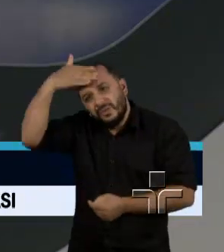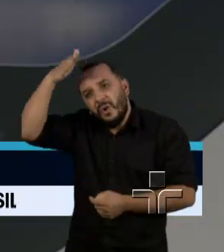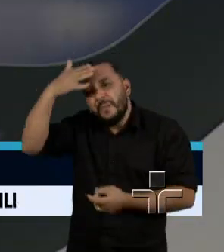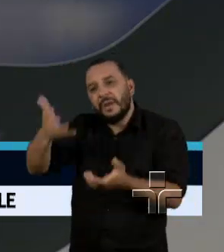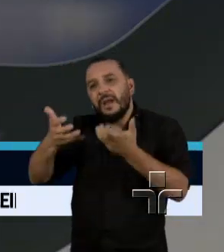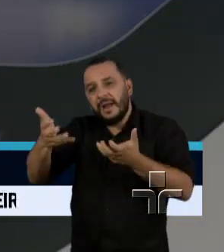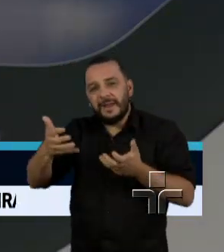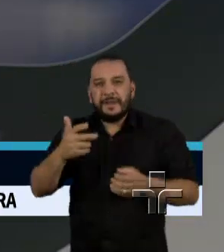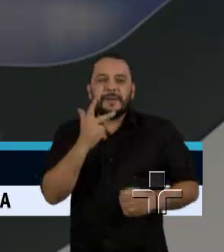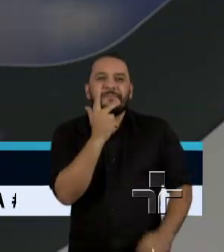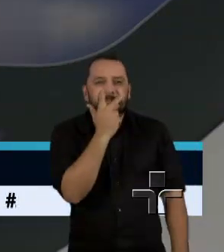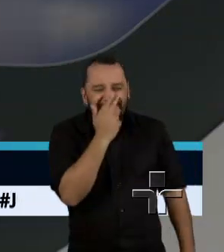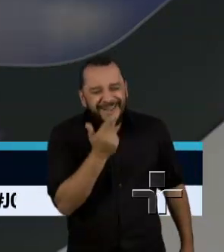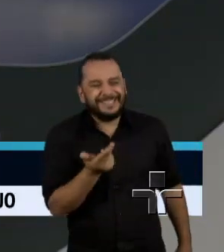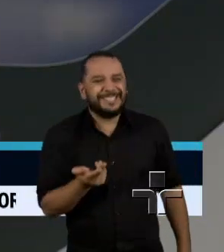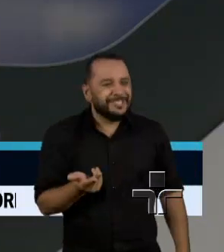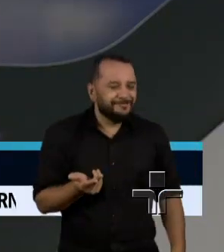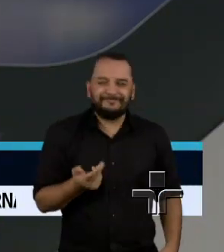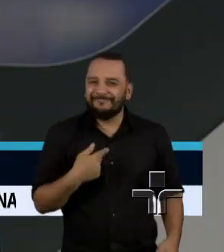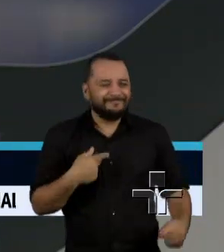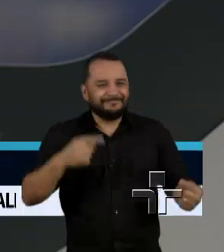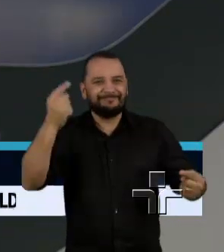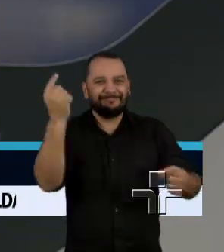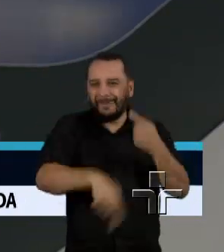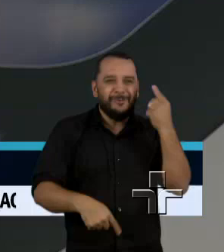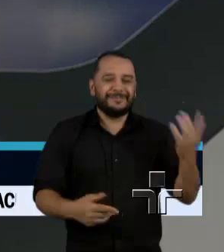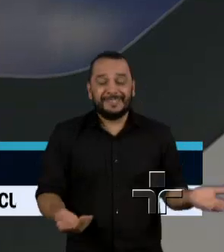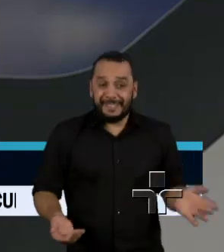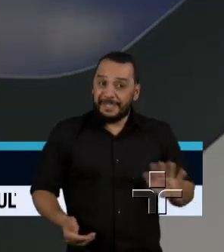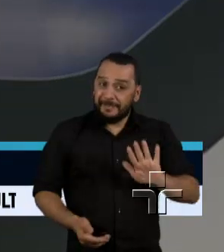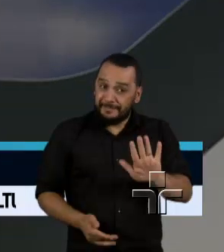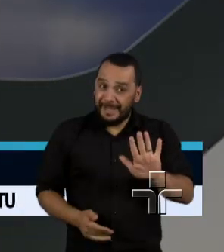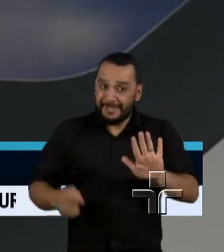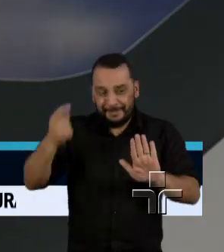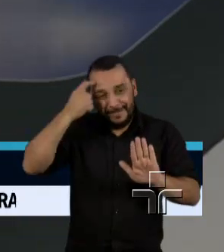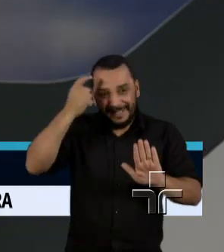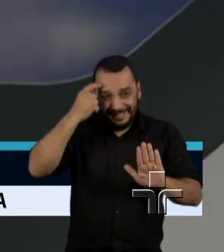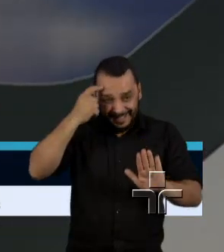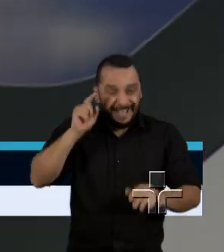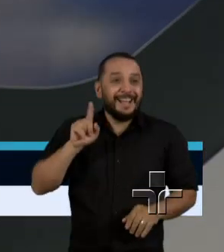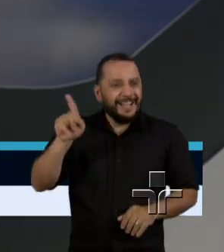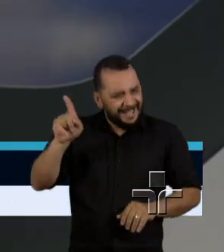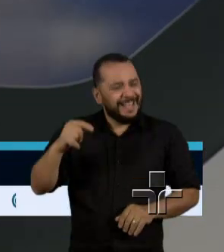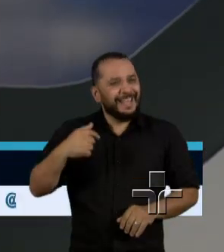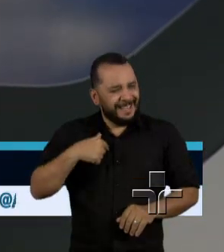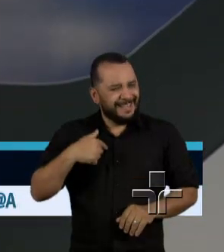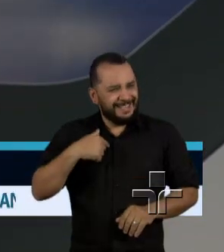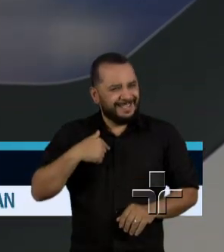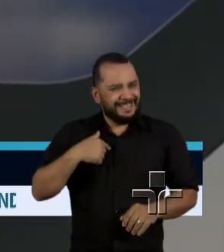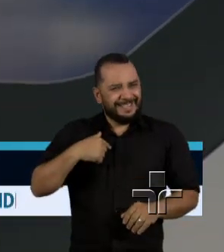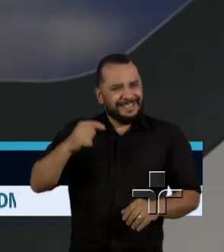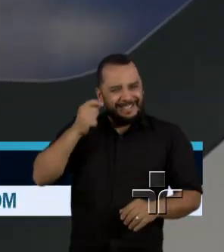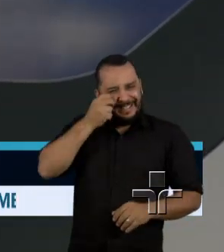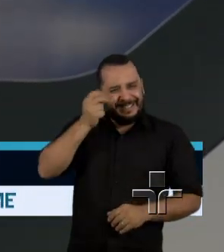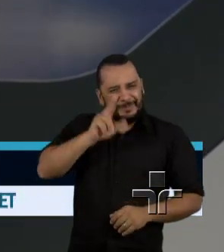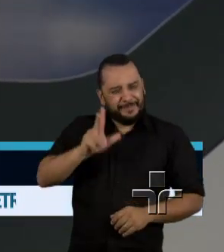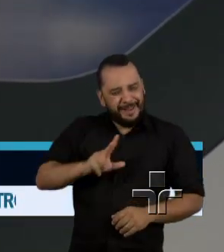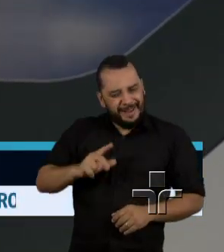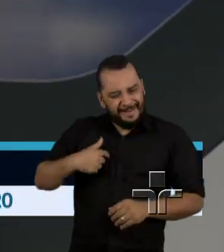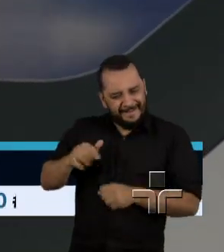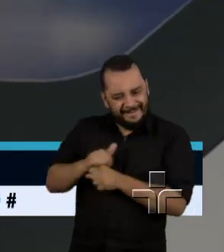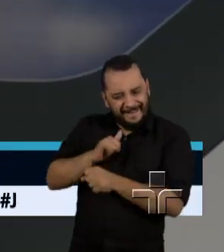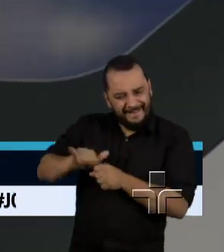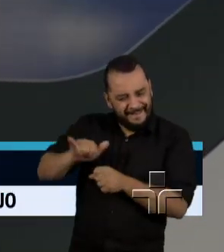momento, que isso é totalmente descabido. Mas se a gente pensar bem, como ele é muito belicoso, ele deve estar pensando em alguma